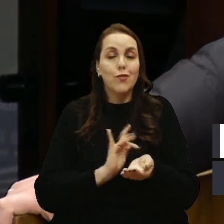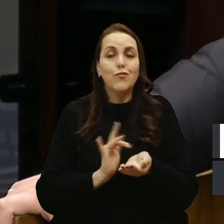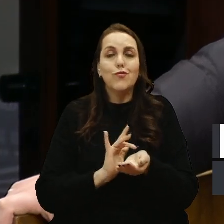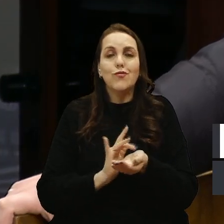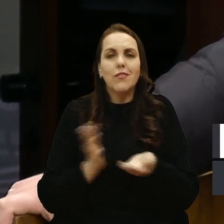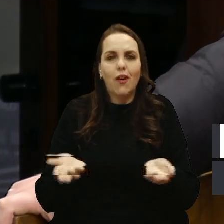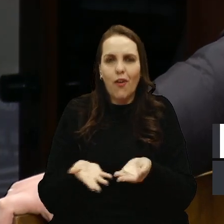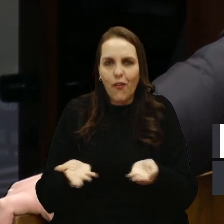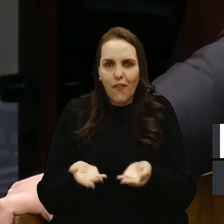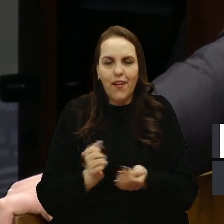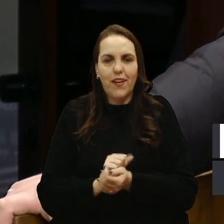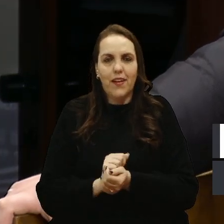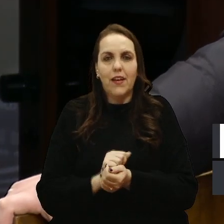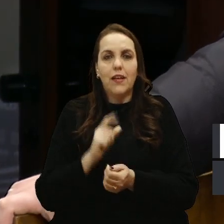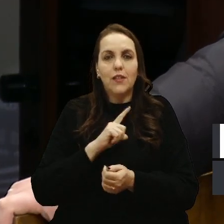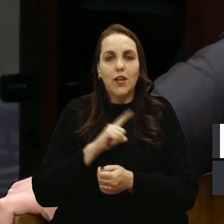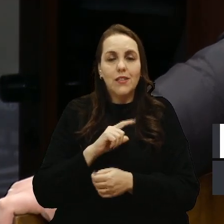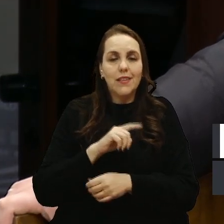nós chegamos à casa de R$